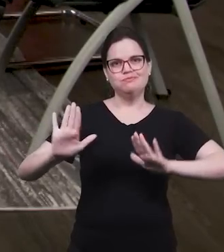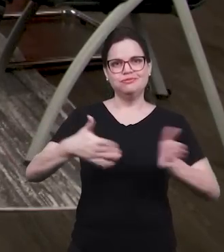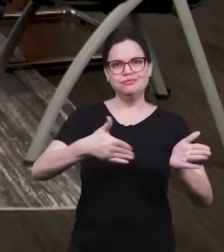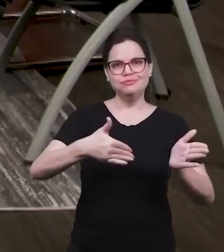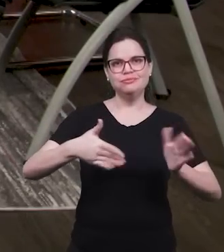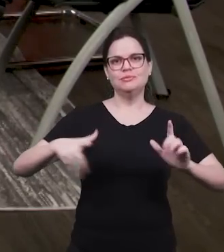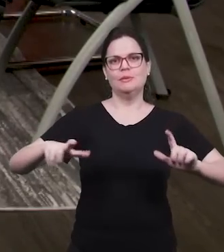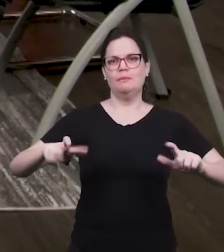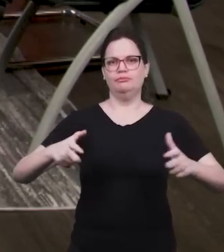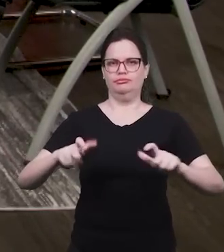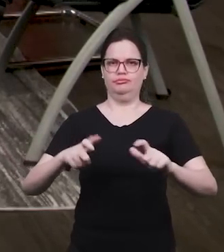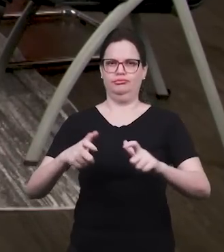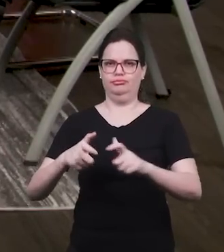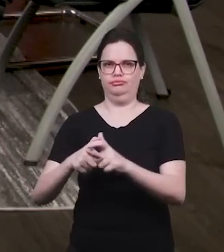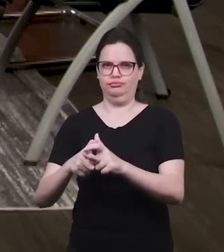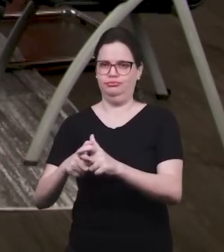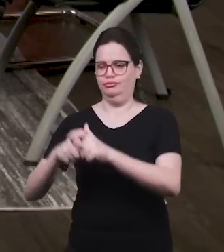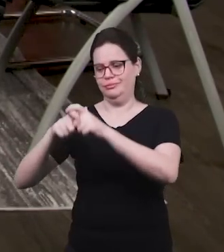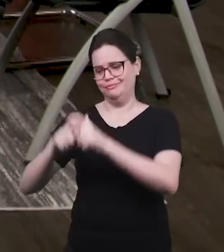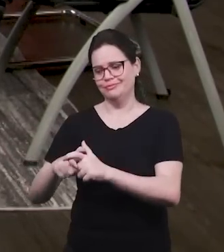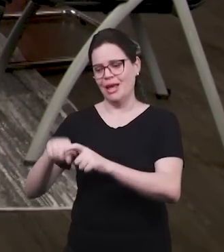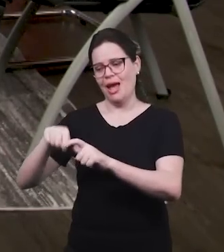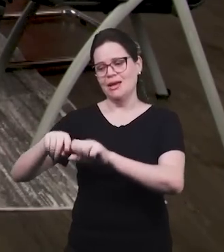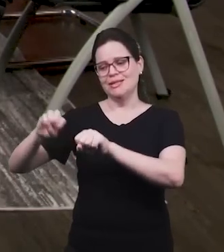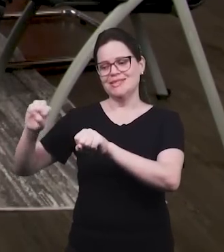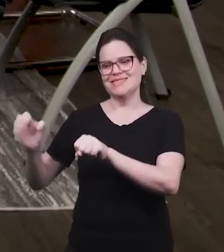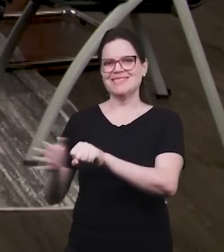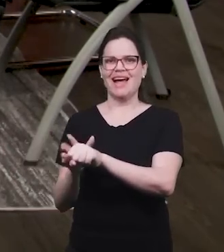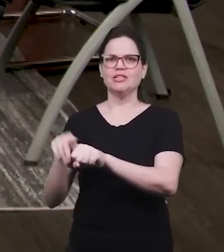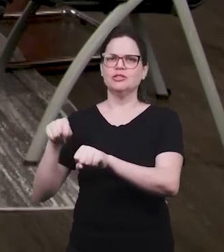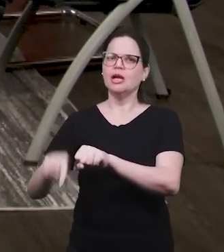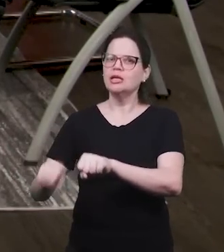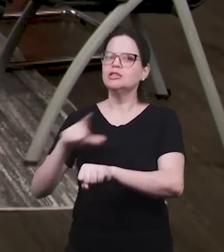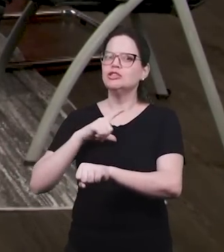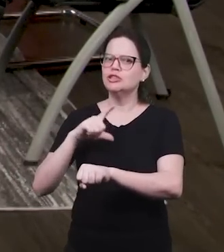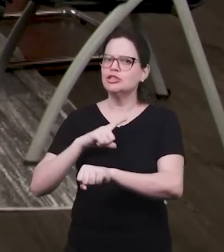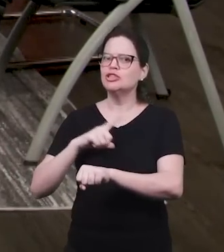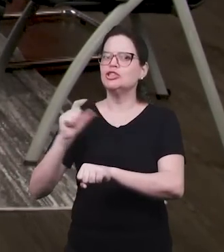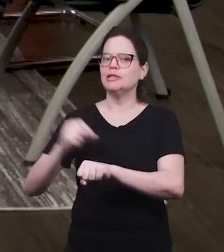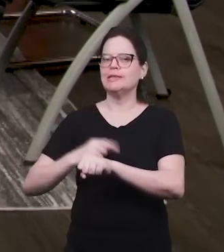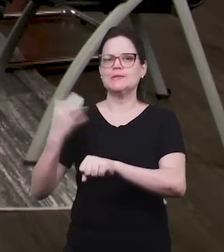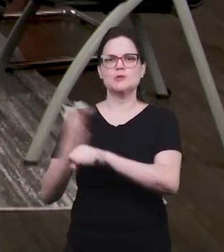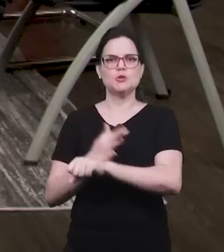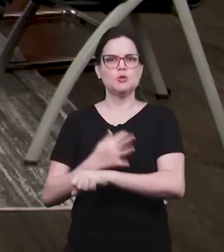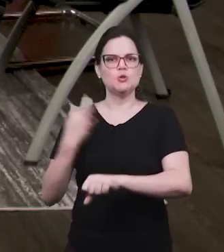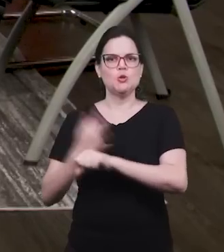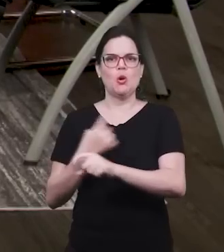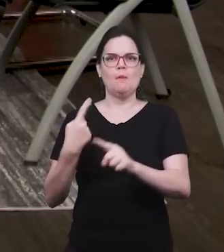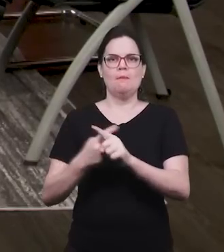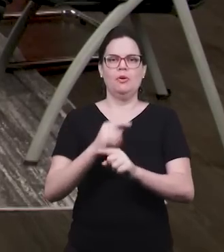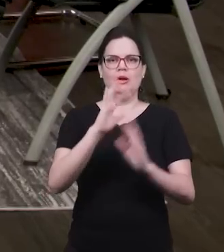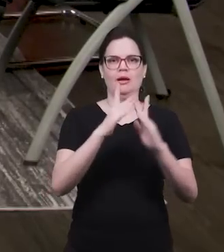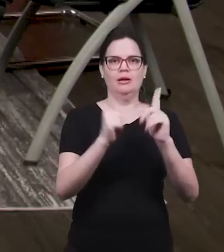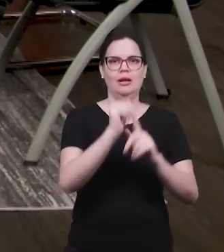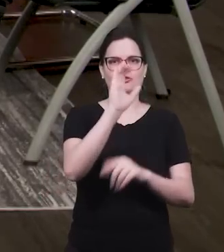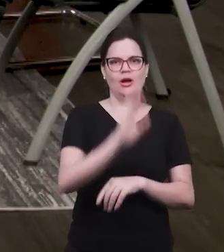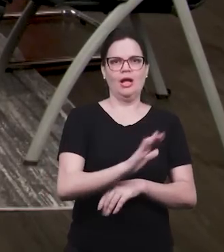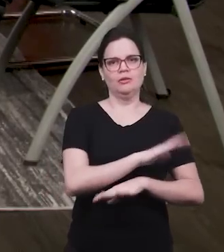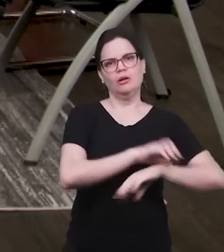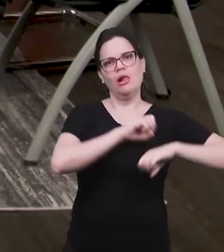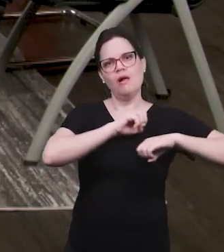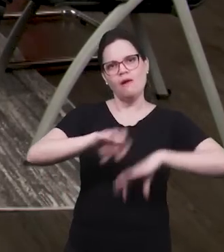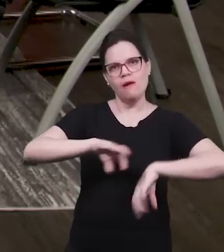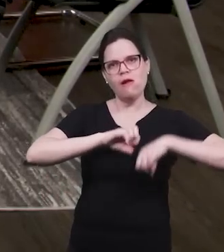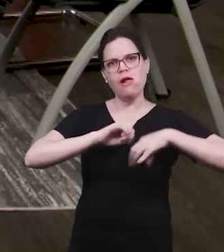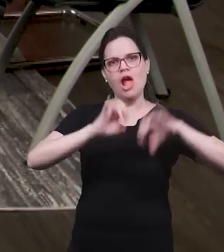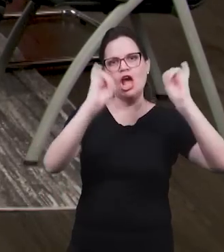se constituiu para eles uma carga pesada em termos de falsos ensinos de idolatria provenientes do cristianismo romano,